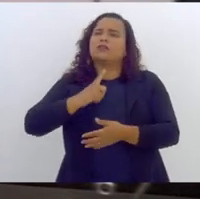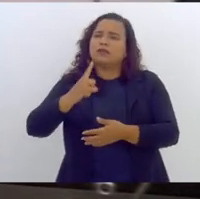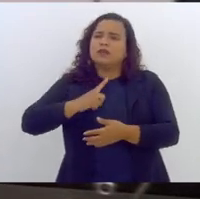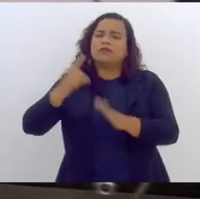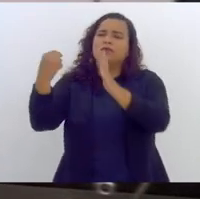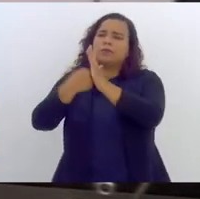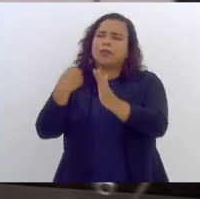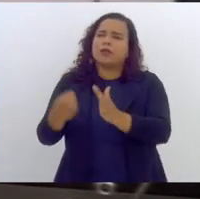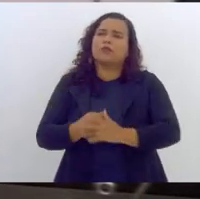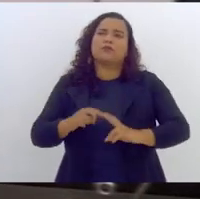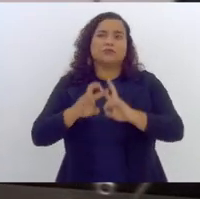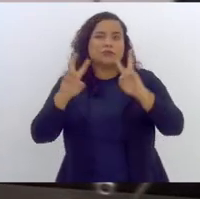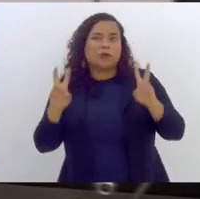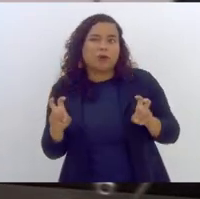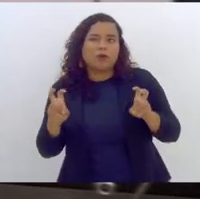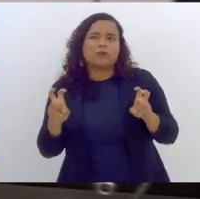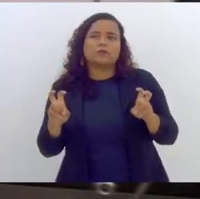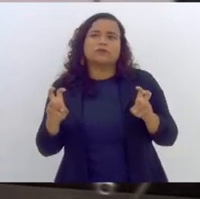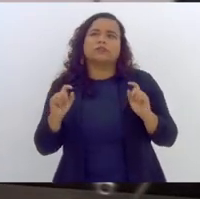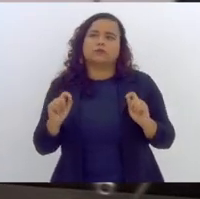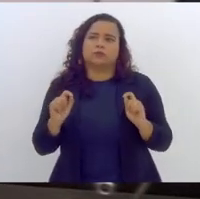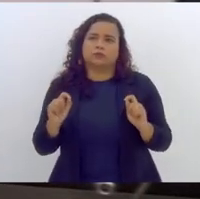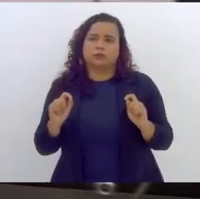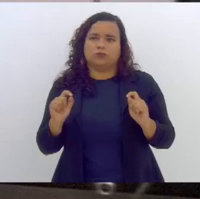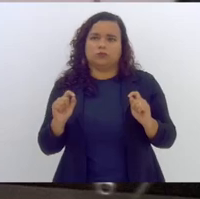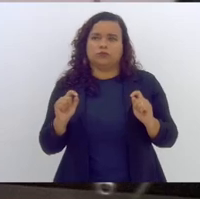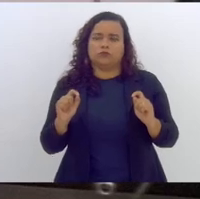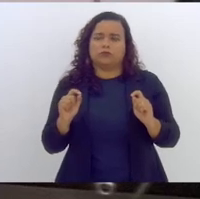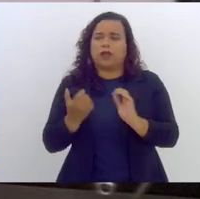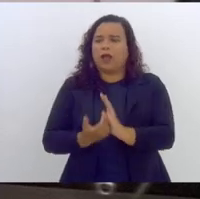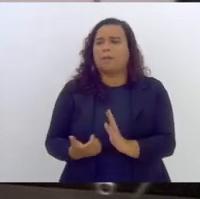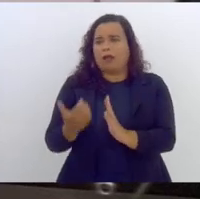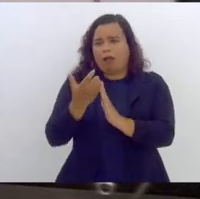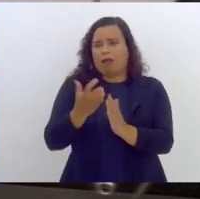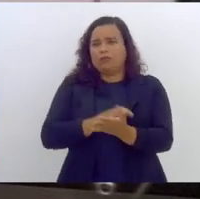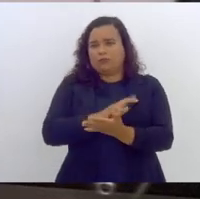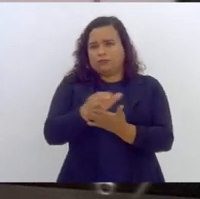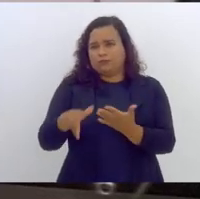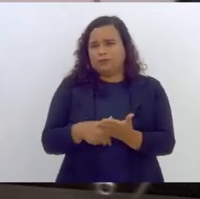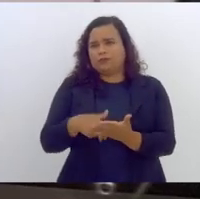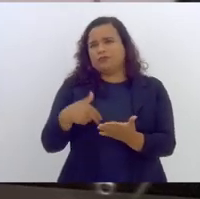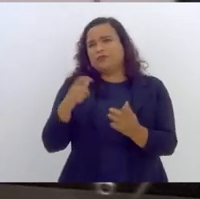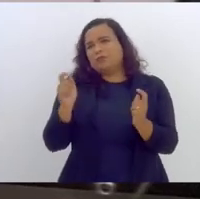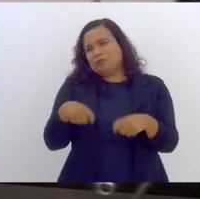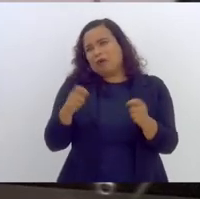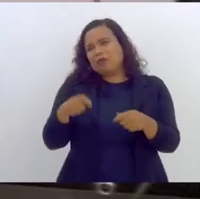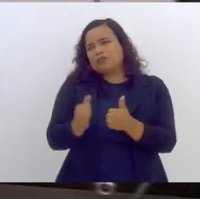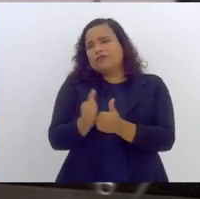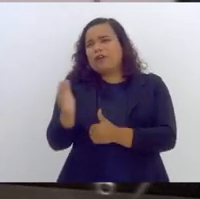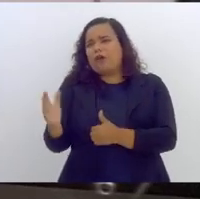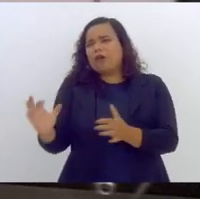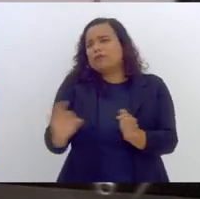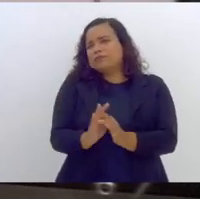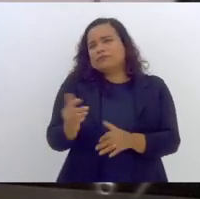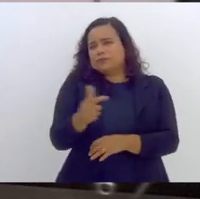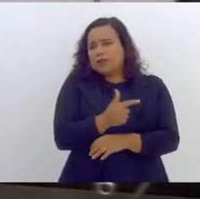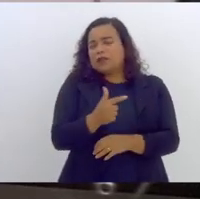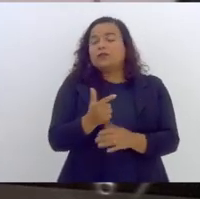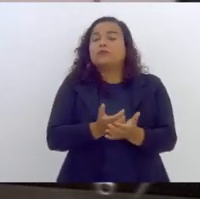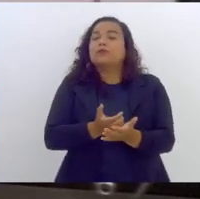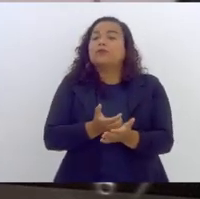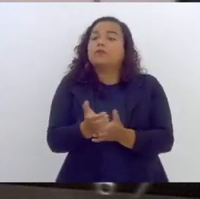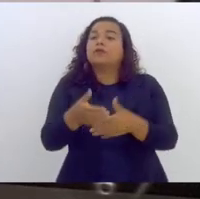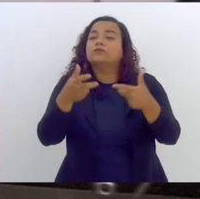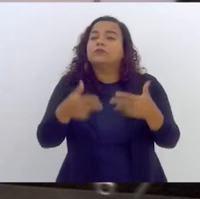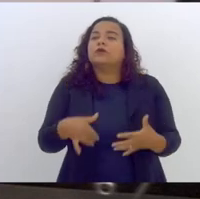a respeito de um uns excedentes que por acaso ficariam de fora e etc em princípio